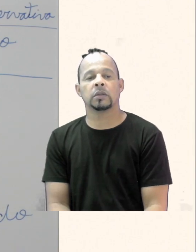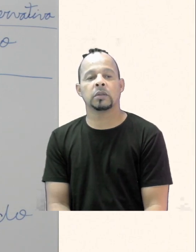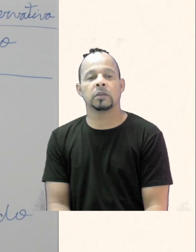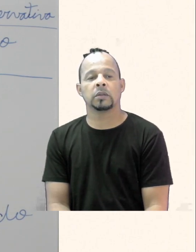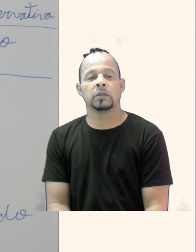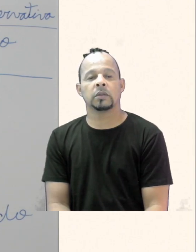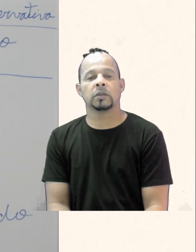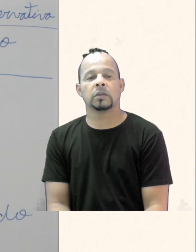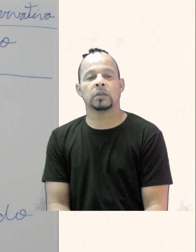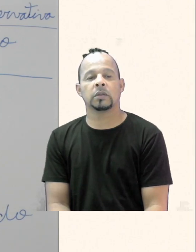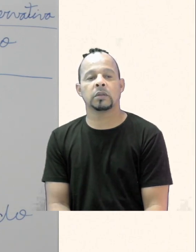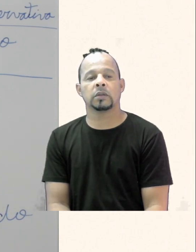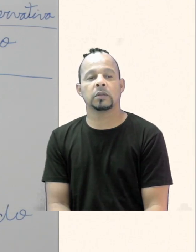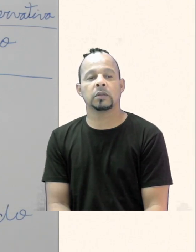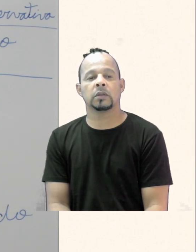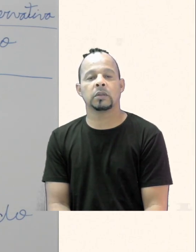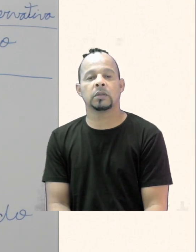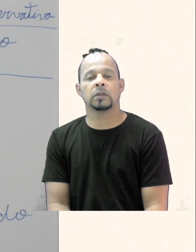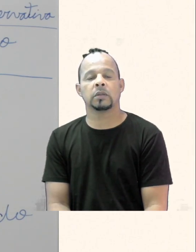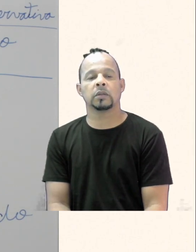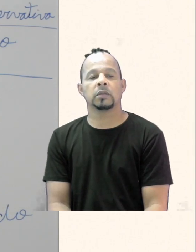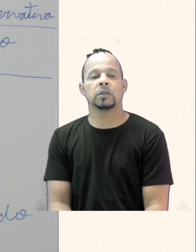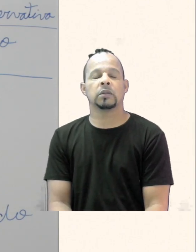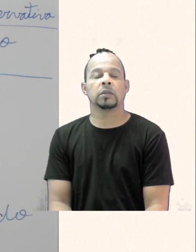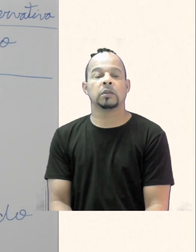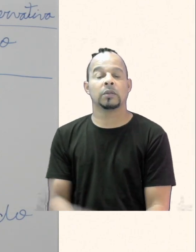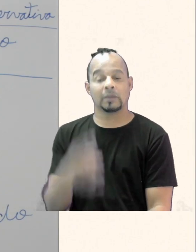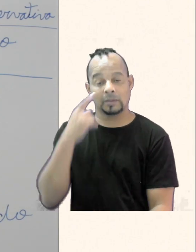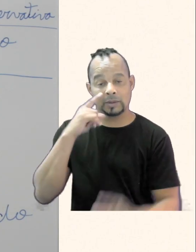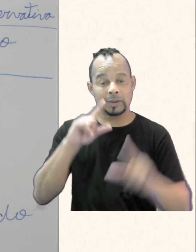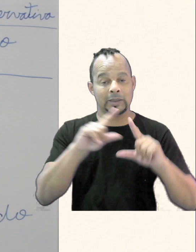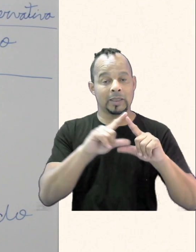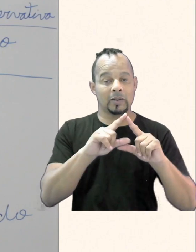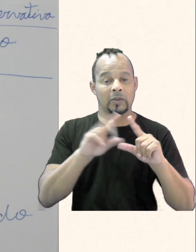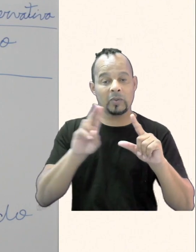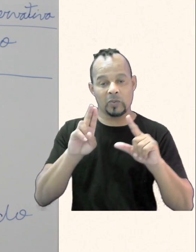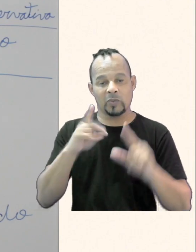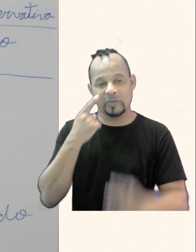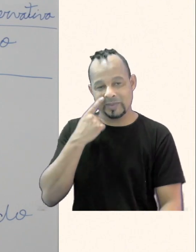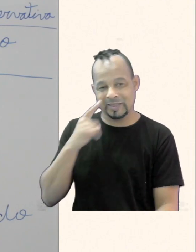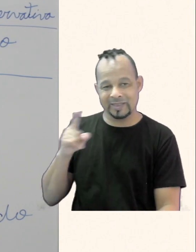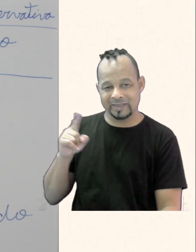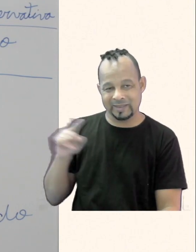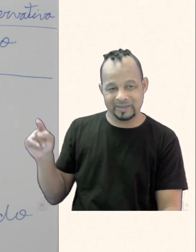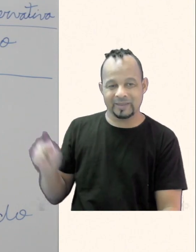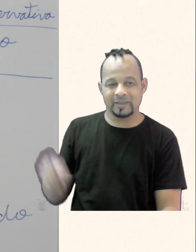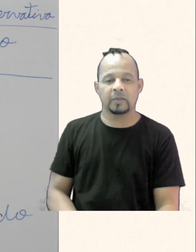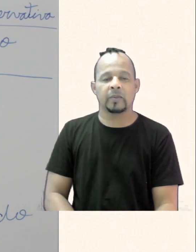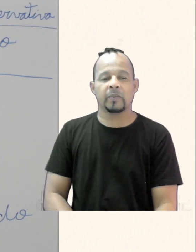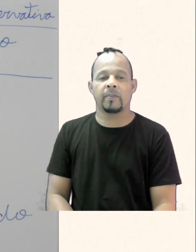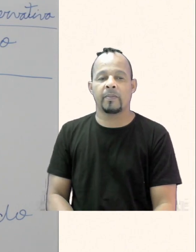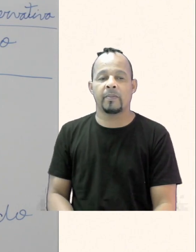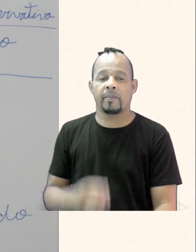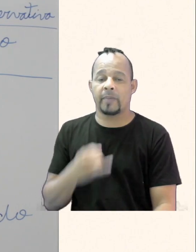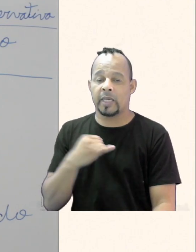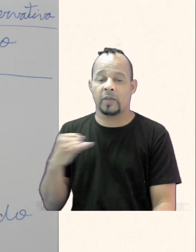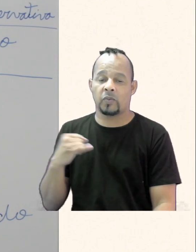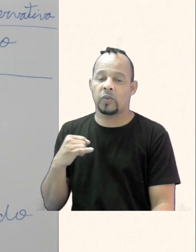Δu igual a menos a integral de f escalar dr, certo? Δu igual a menos w, tranquilo?